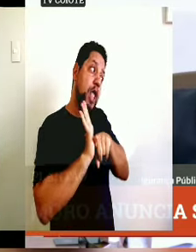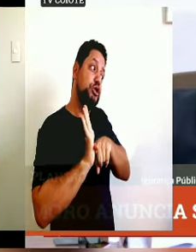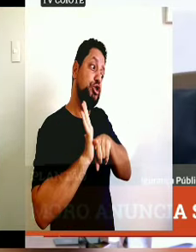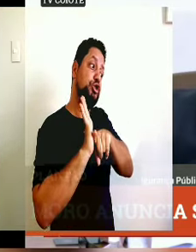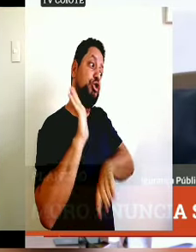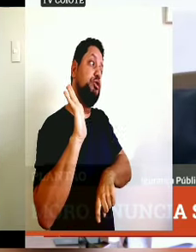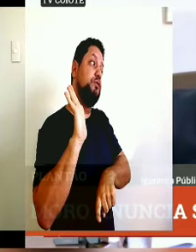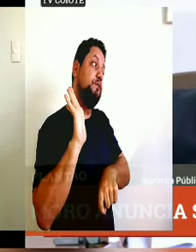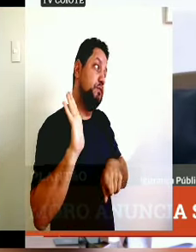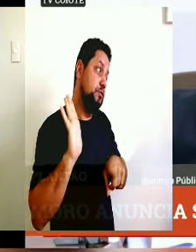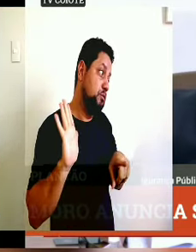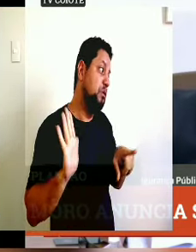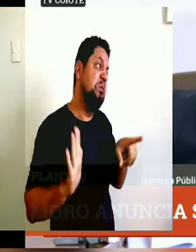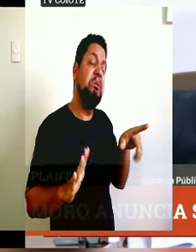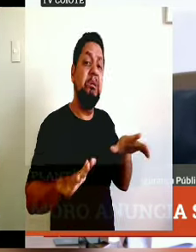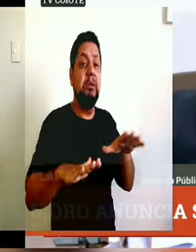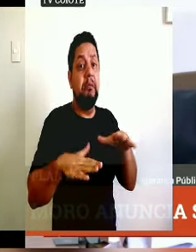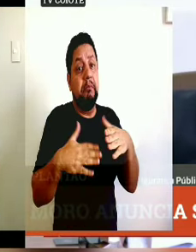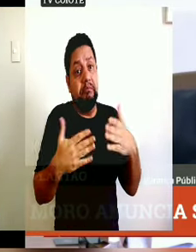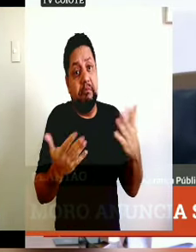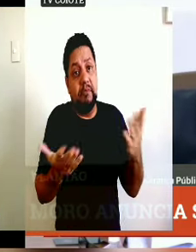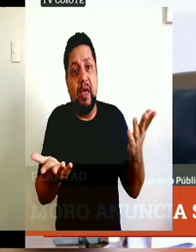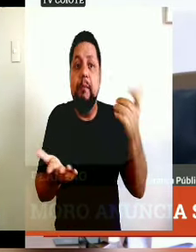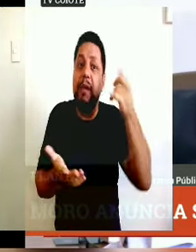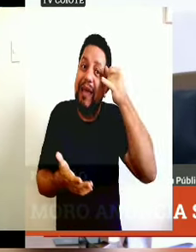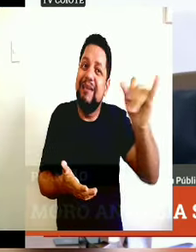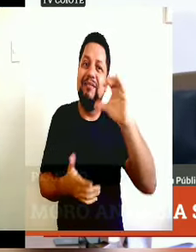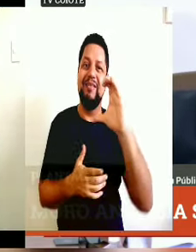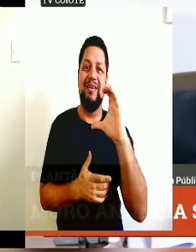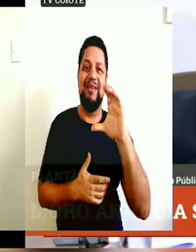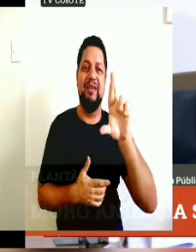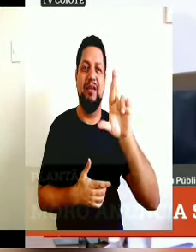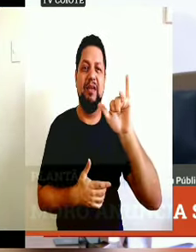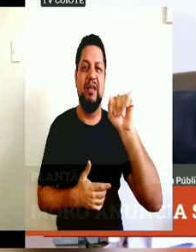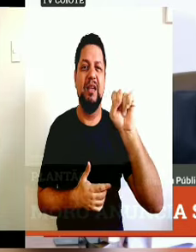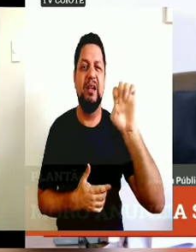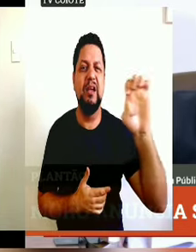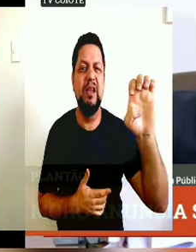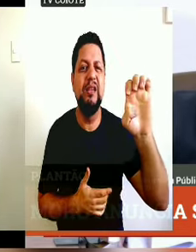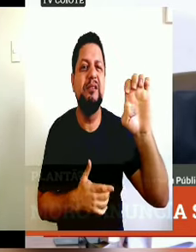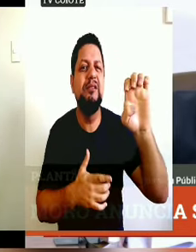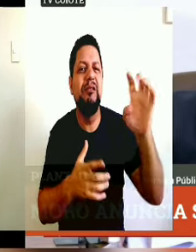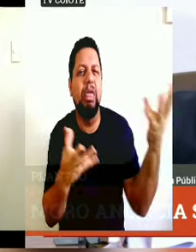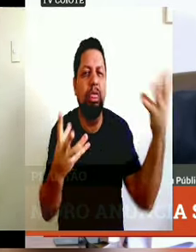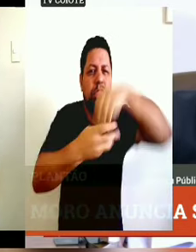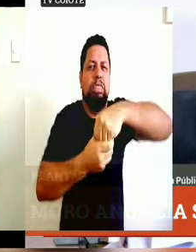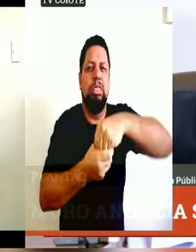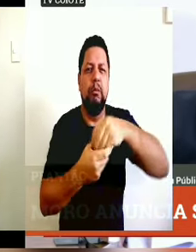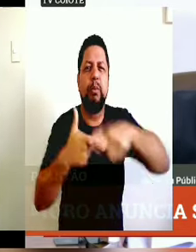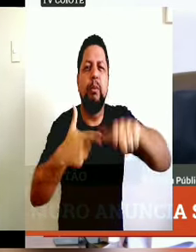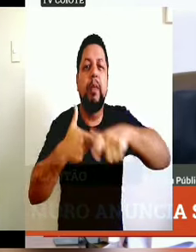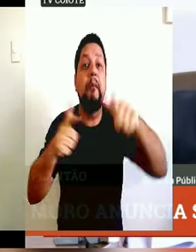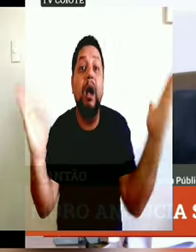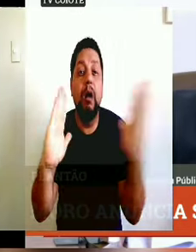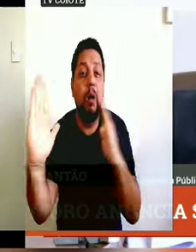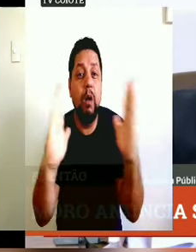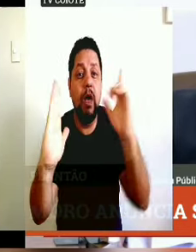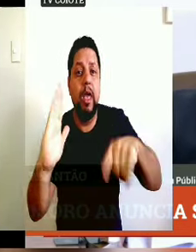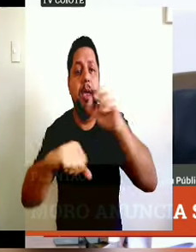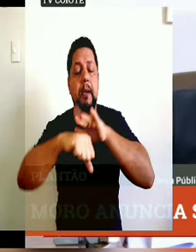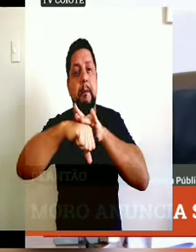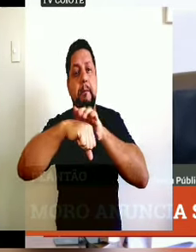mas para evitar uma crise, né, durante uma pandemia, não